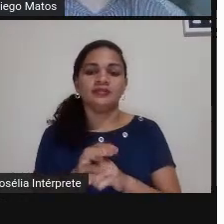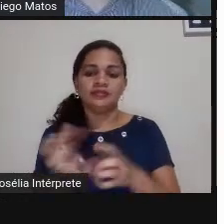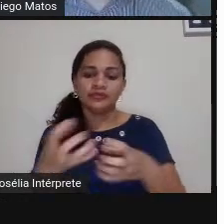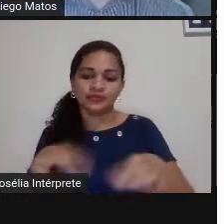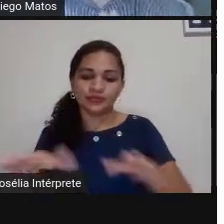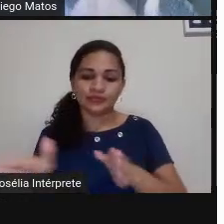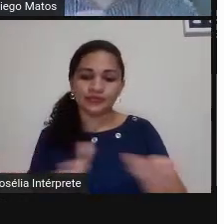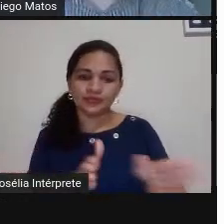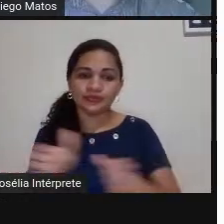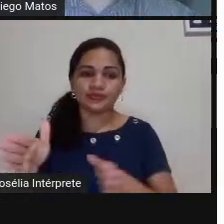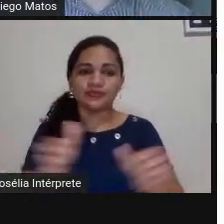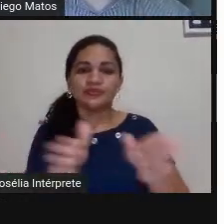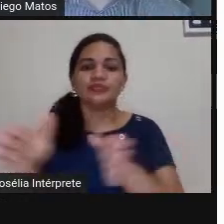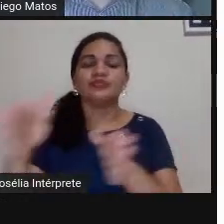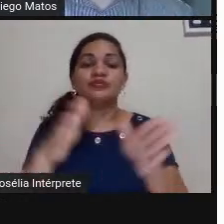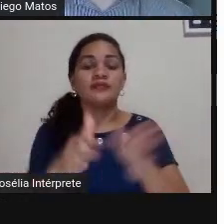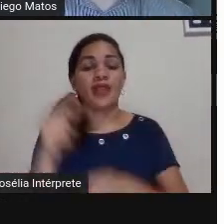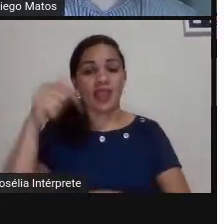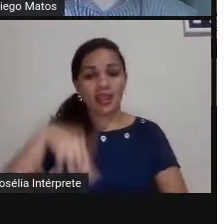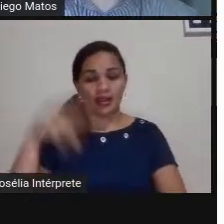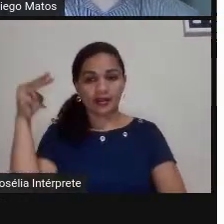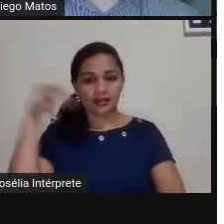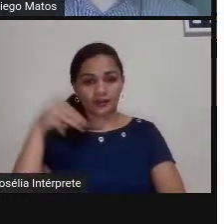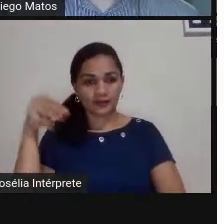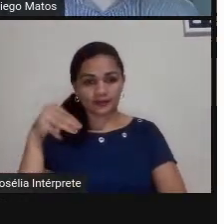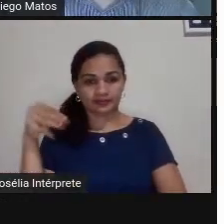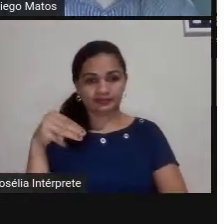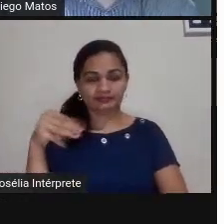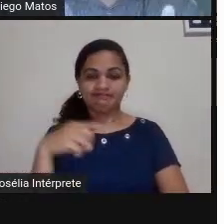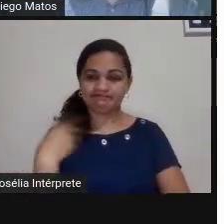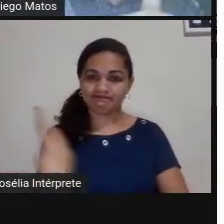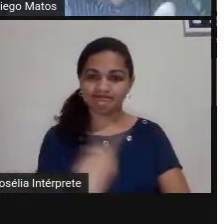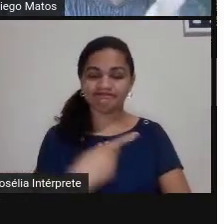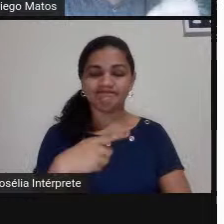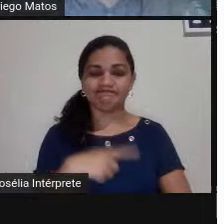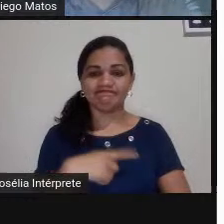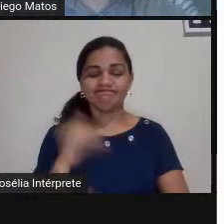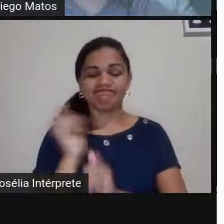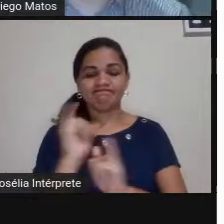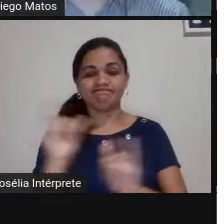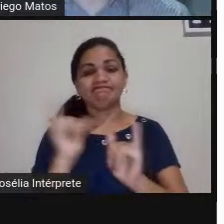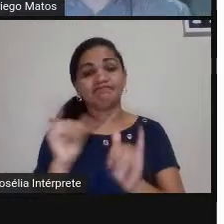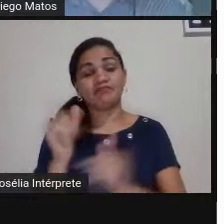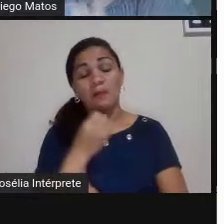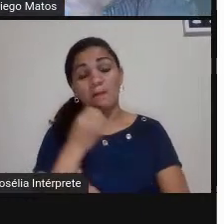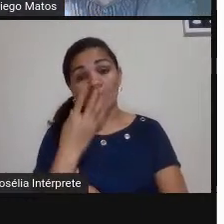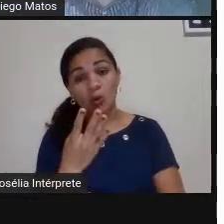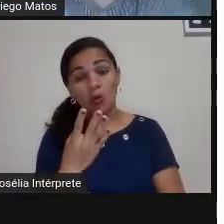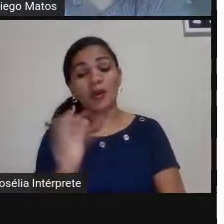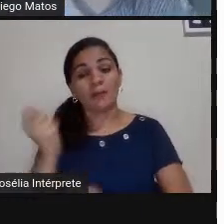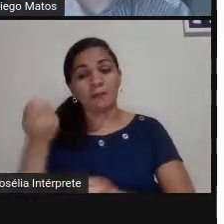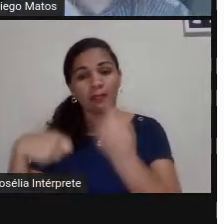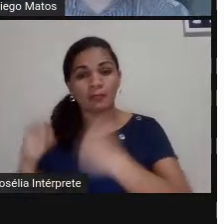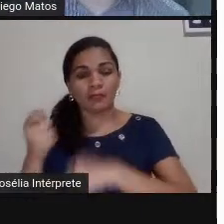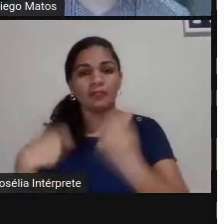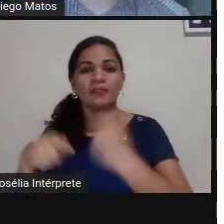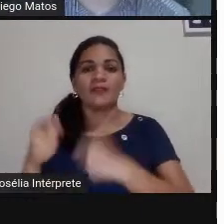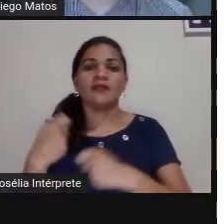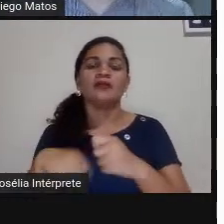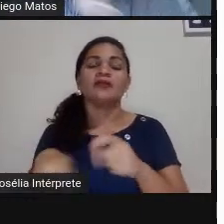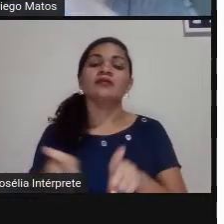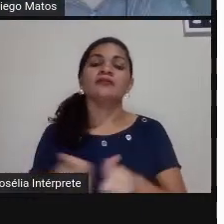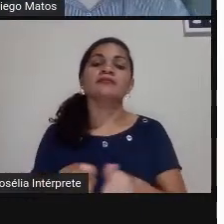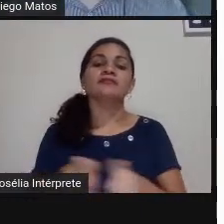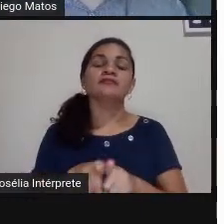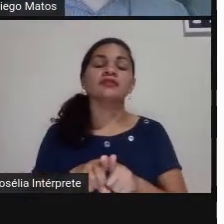Ferrovia por onde ideia e aqui no Maranhão a gente teve essa notícia boa do ponto de vista econômico né desse contrato de construção do